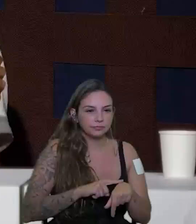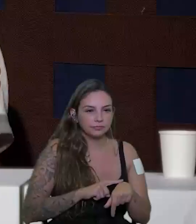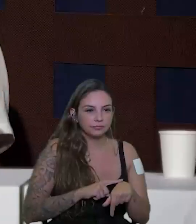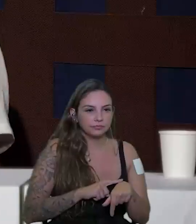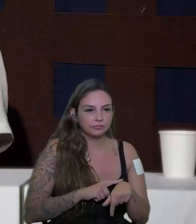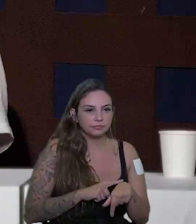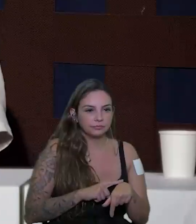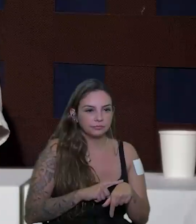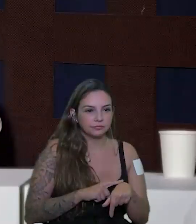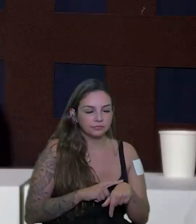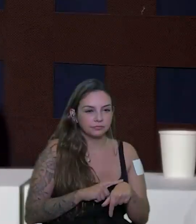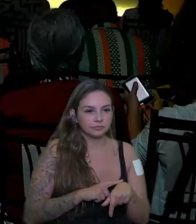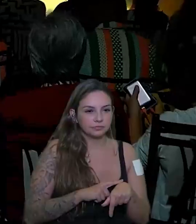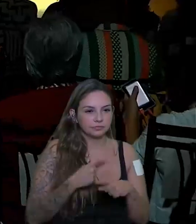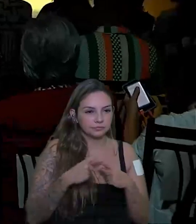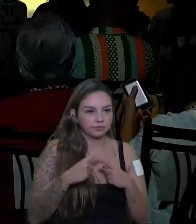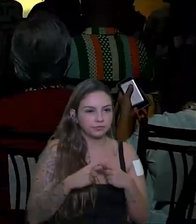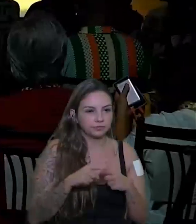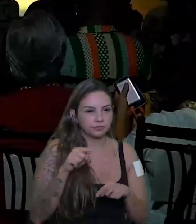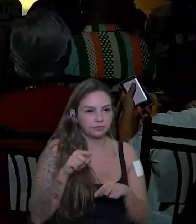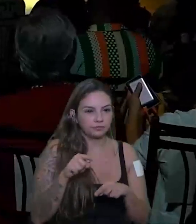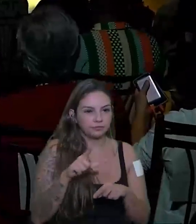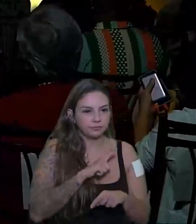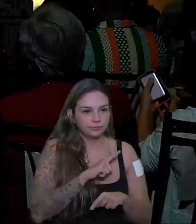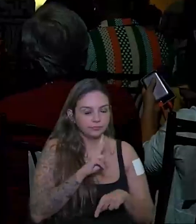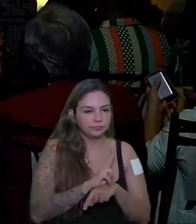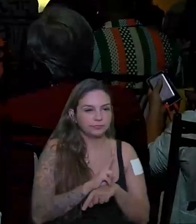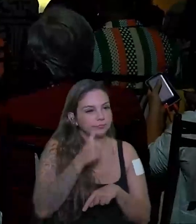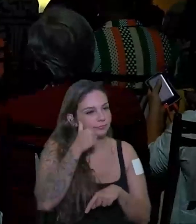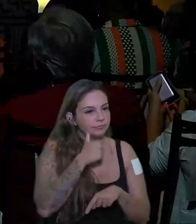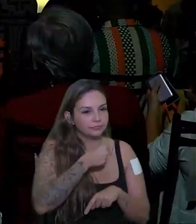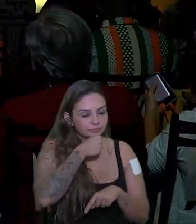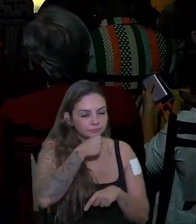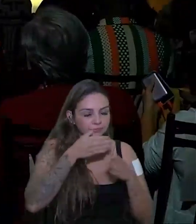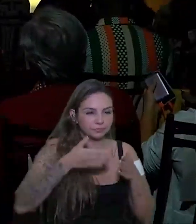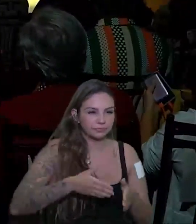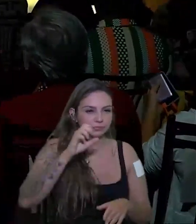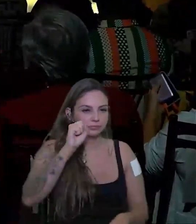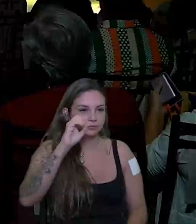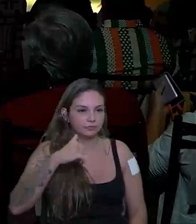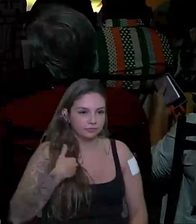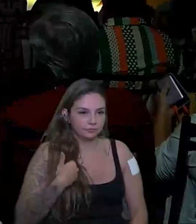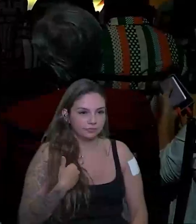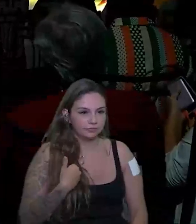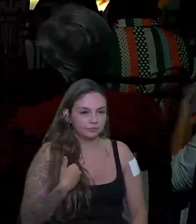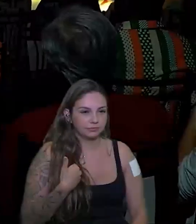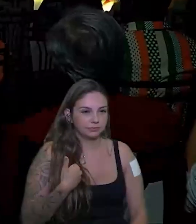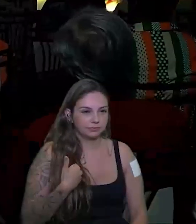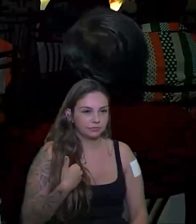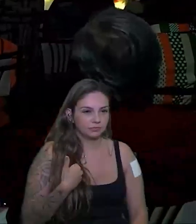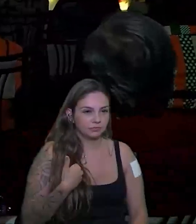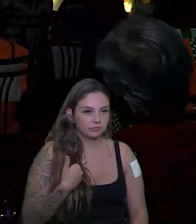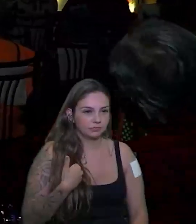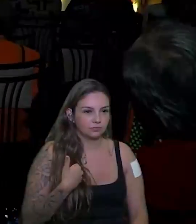momentânea, né, dessa origem, porque ele tem que cuidar da avó, né, que está chegando aos 80 anos, e ela está